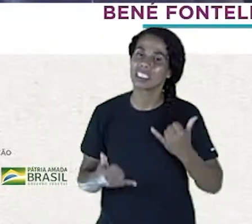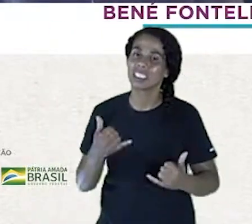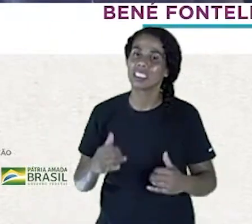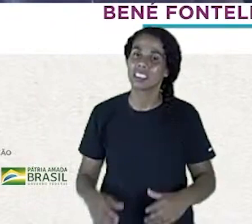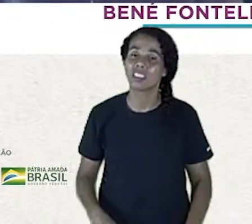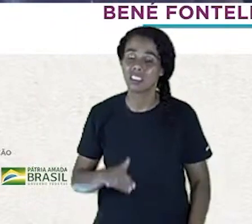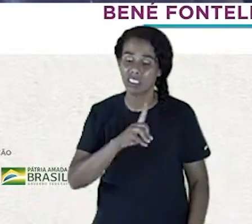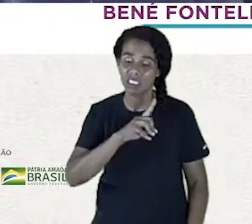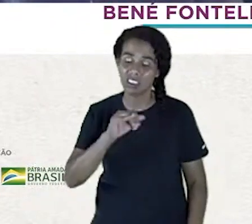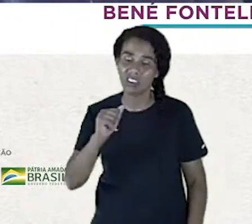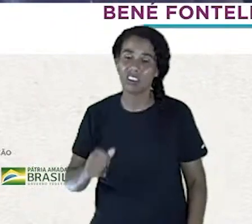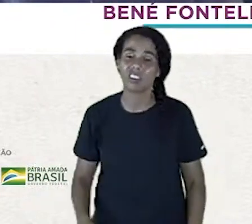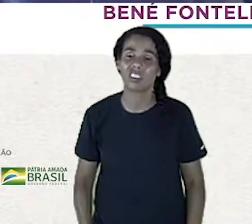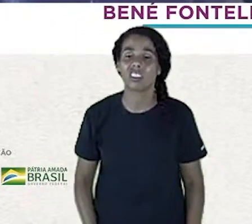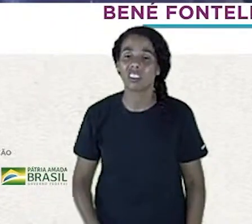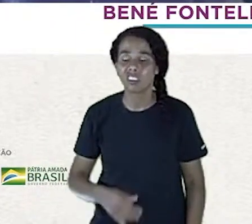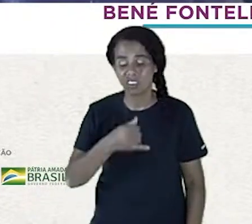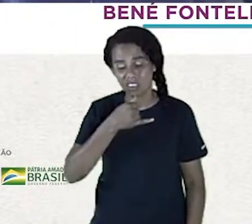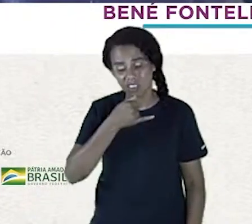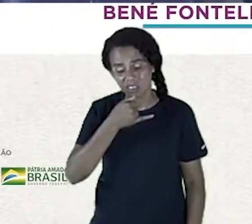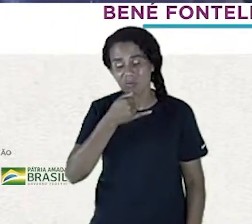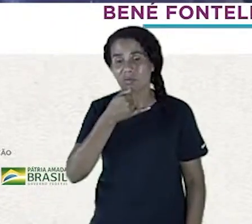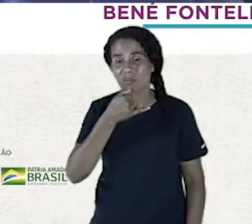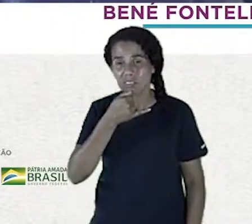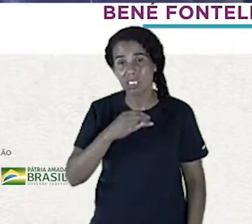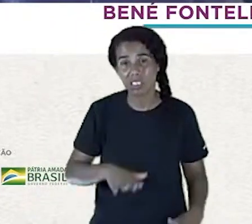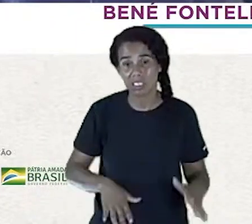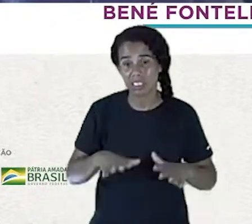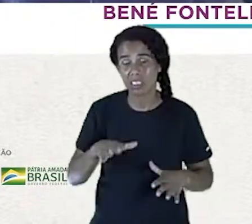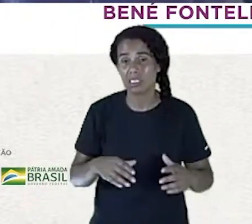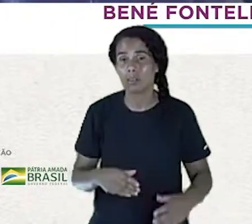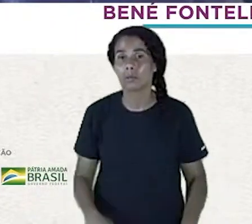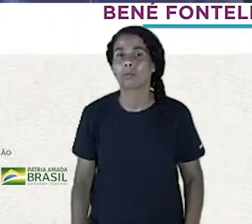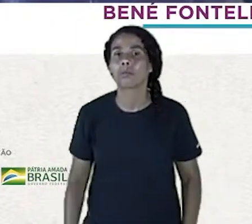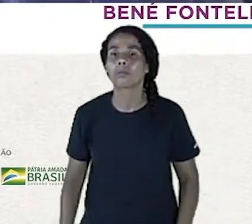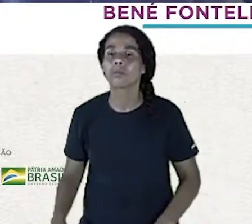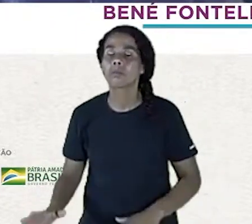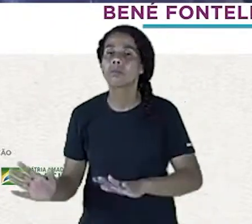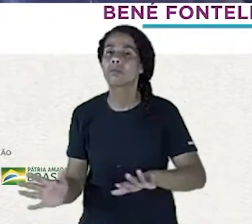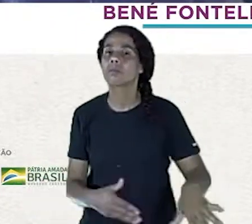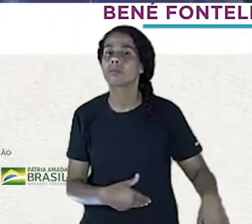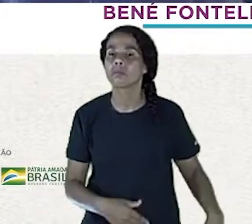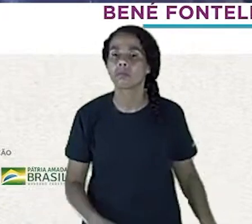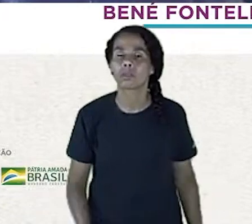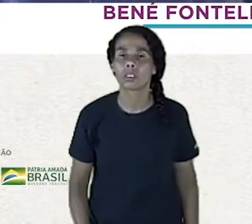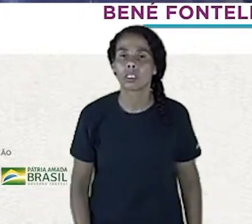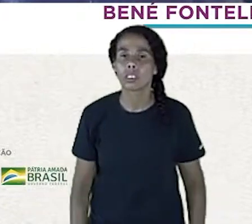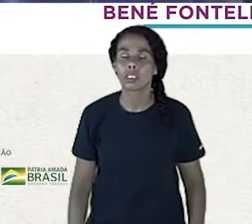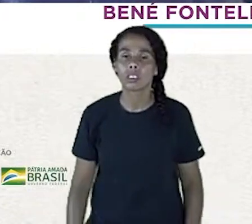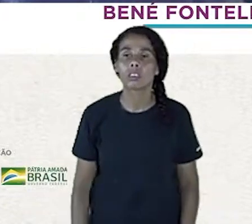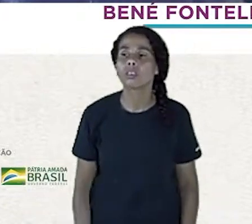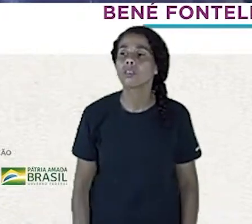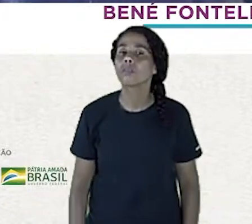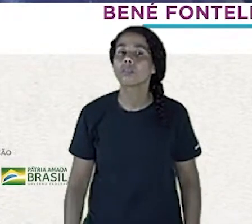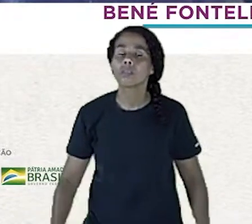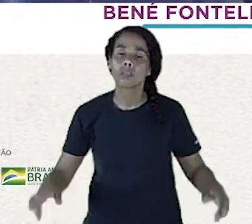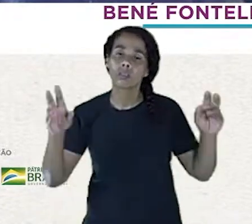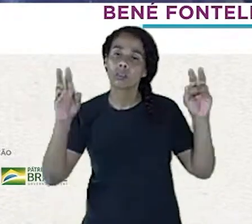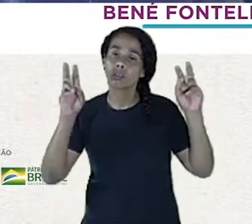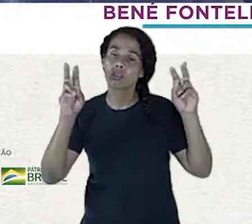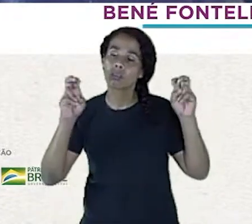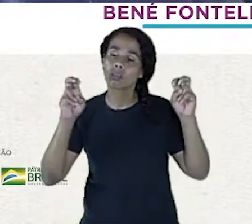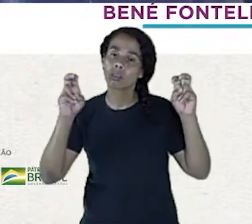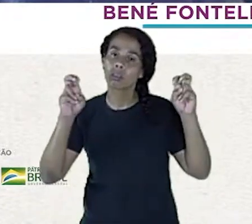estou monotemático. Meu tema é isso. É